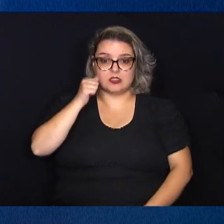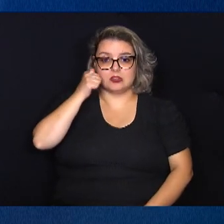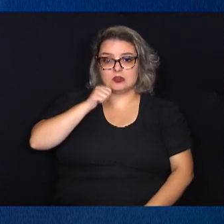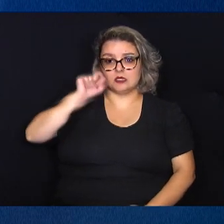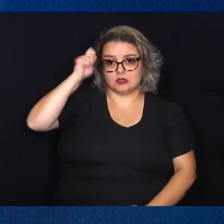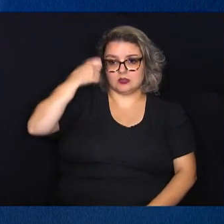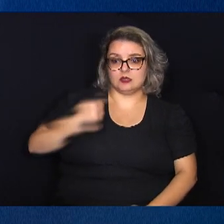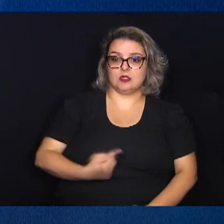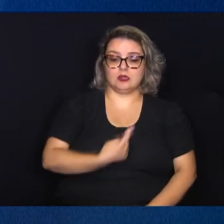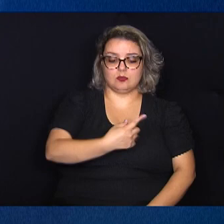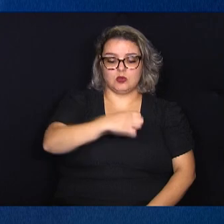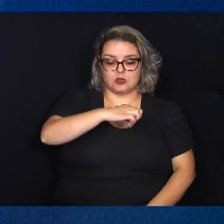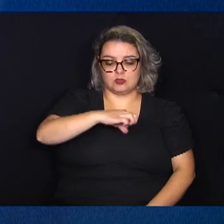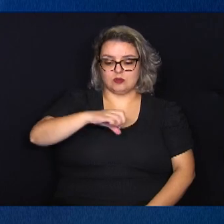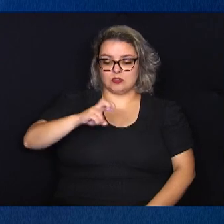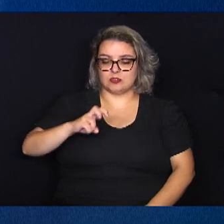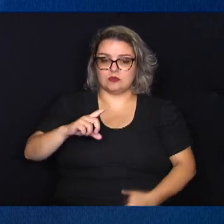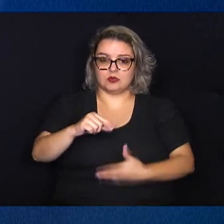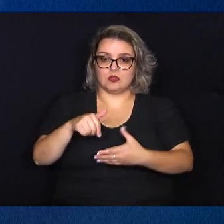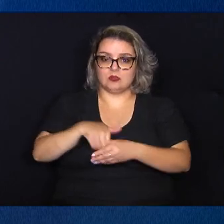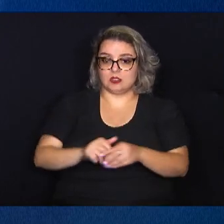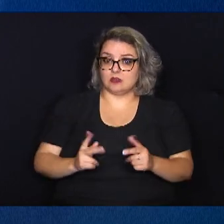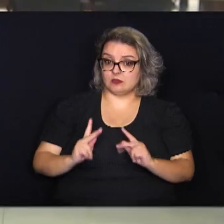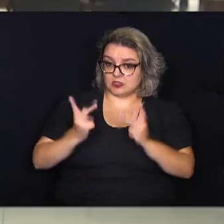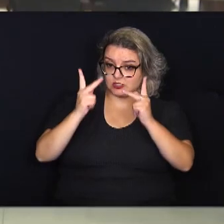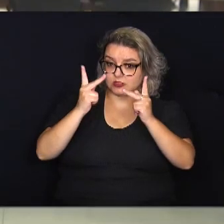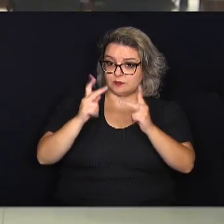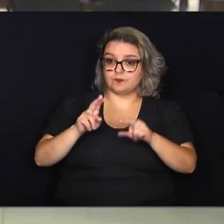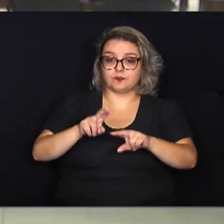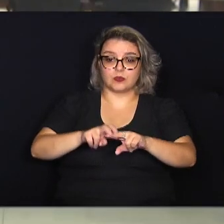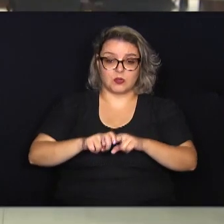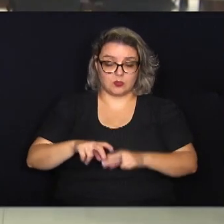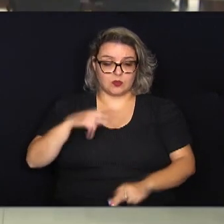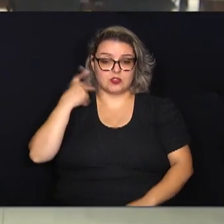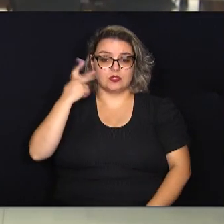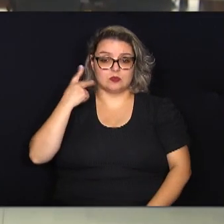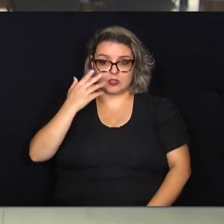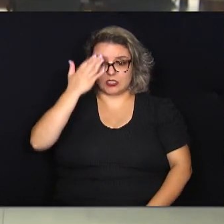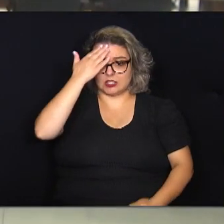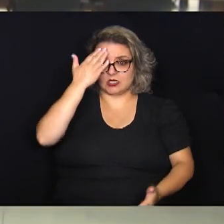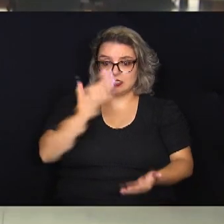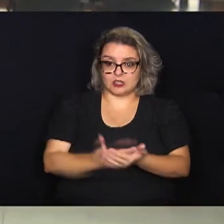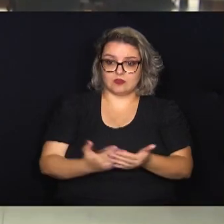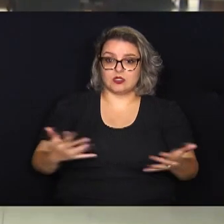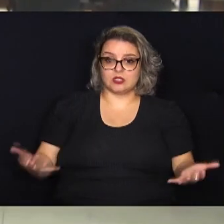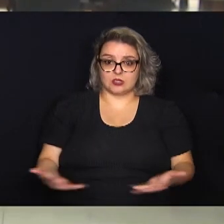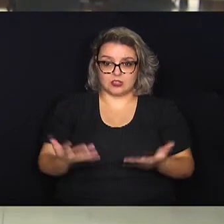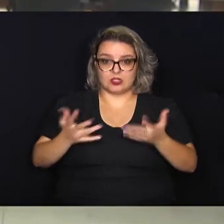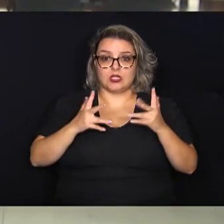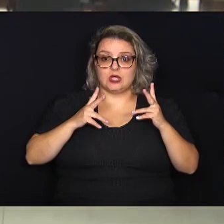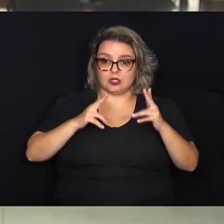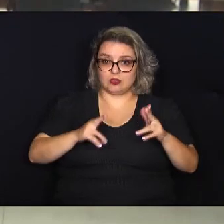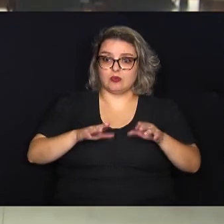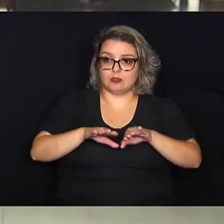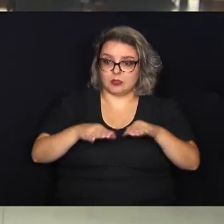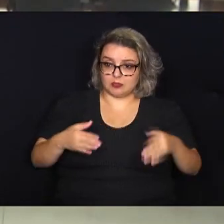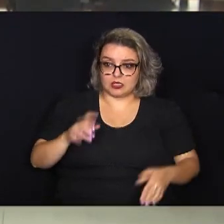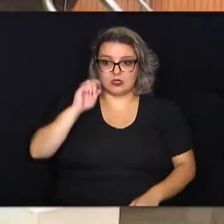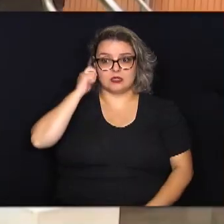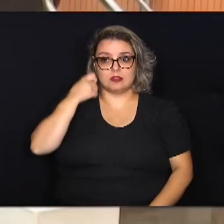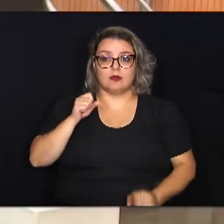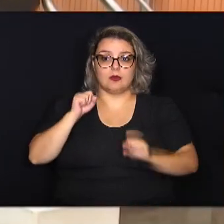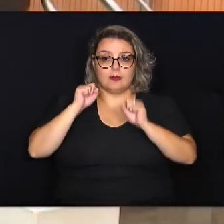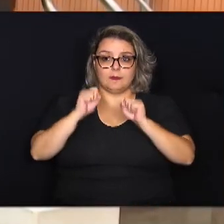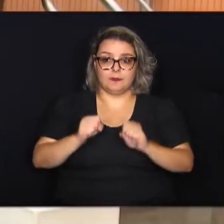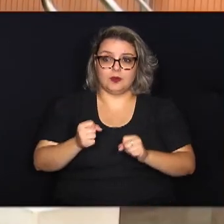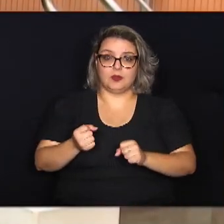em 1995. Por isso, a parlamentar acredita que iniciativas como a Bancada Negra podem